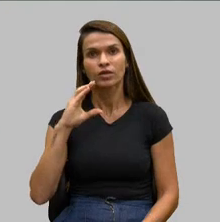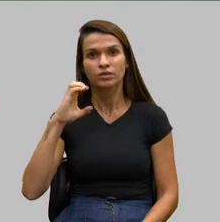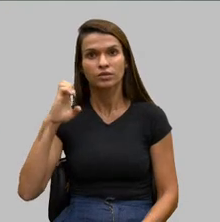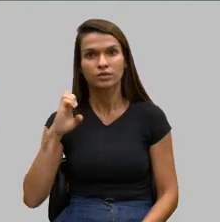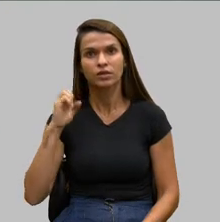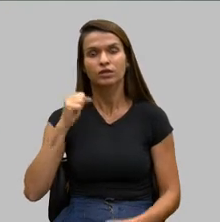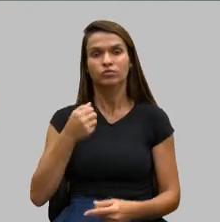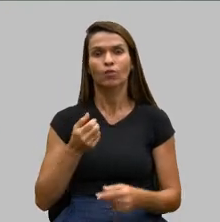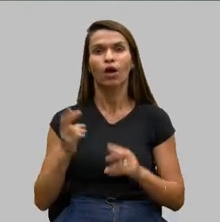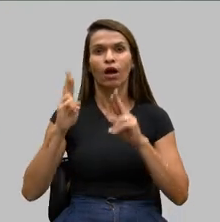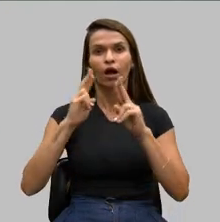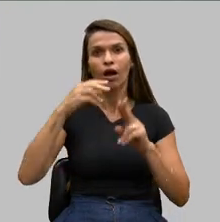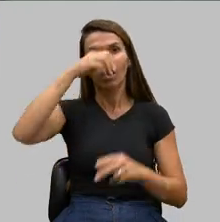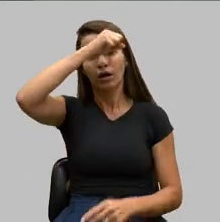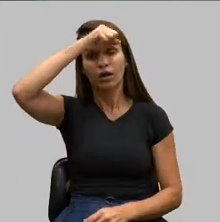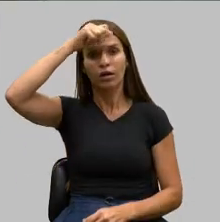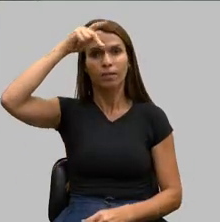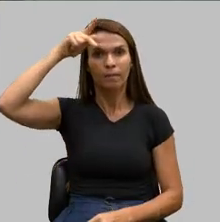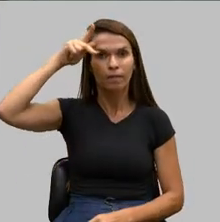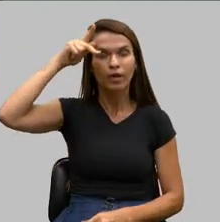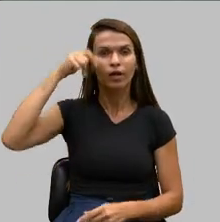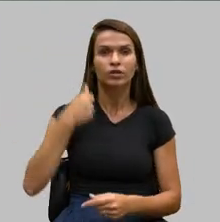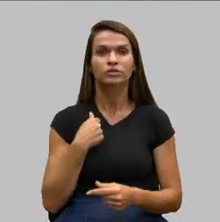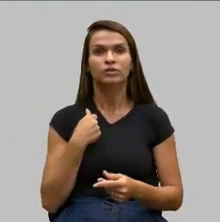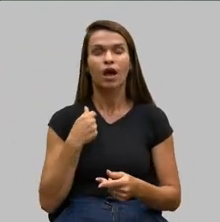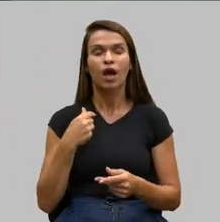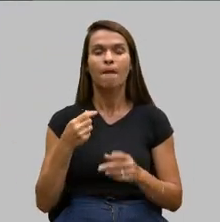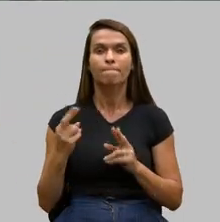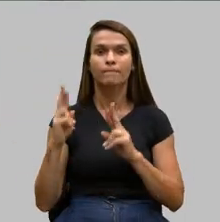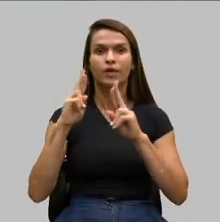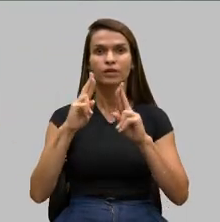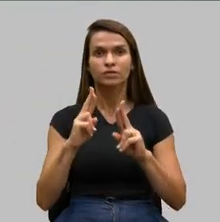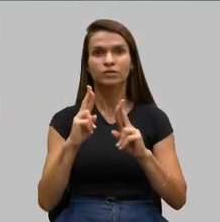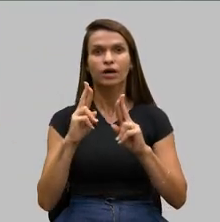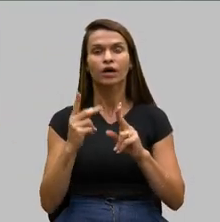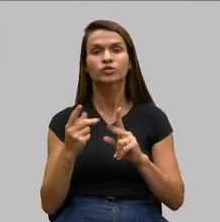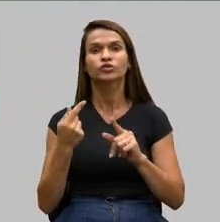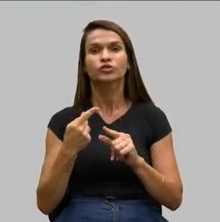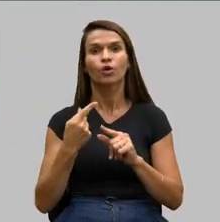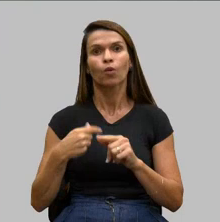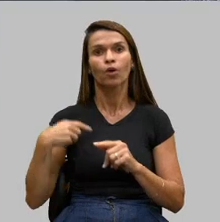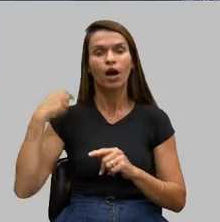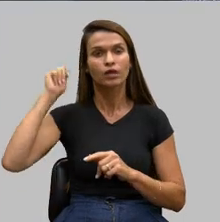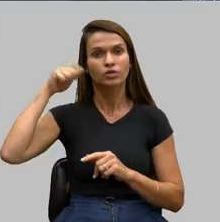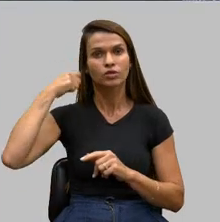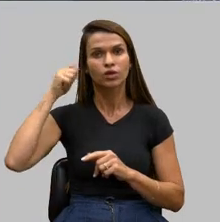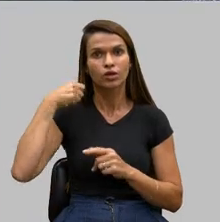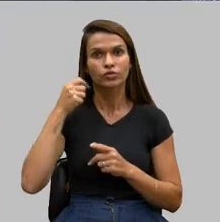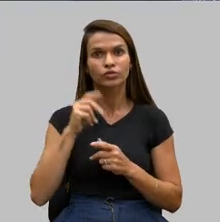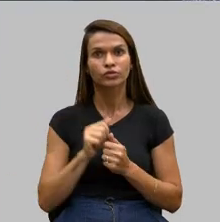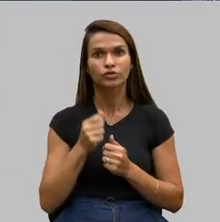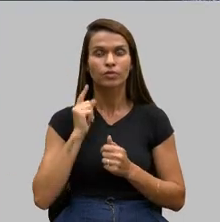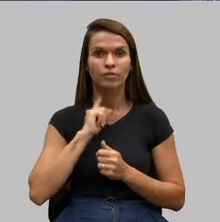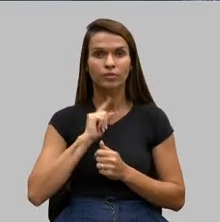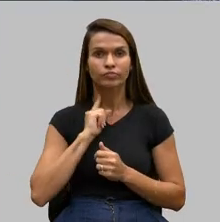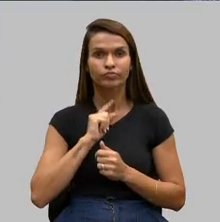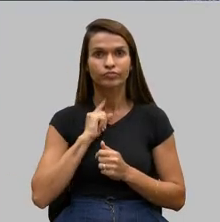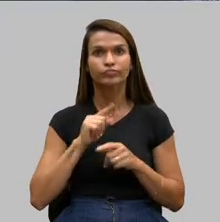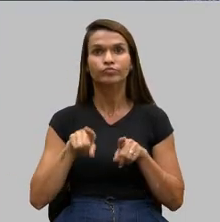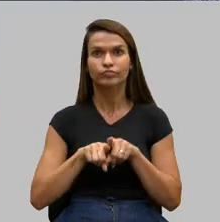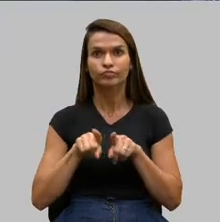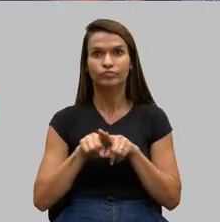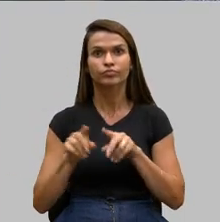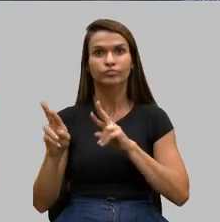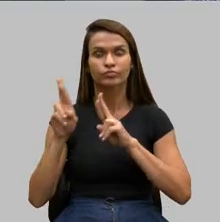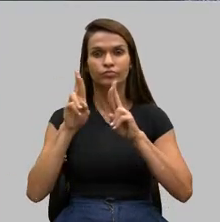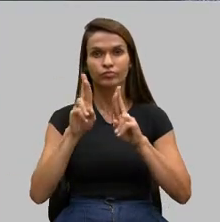nossa querida Associação Mineira de municípios e cumprimentar aqui o Gelton que é o representante Presidente